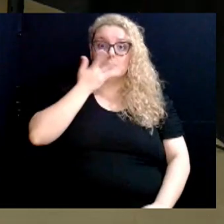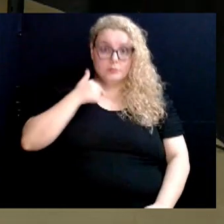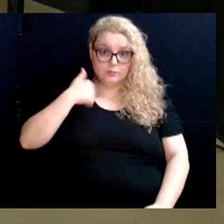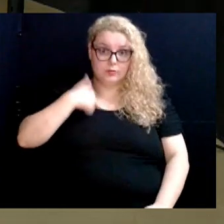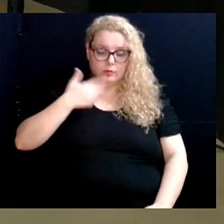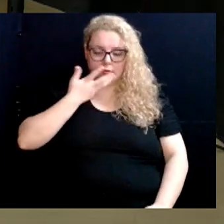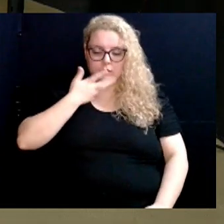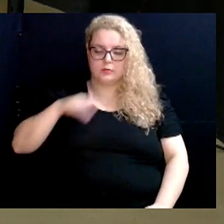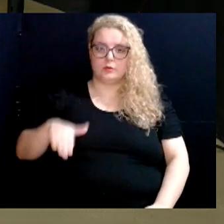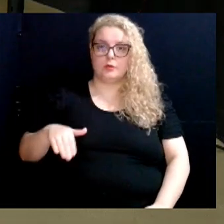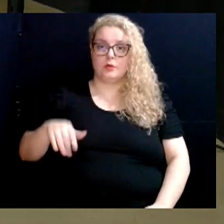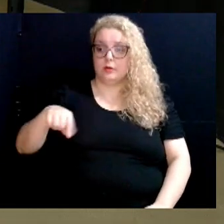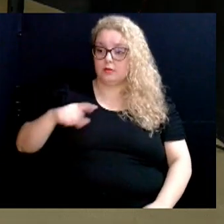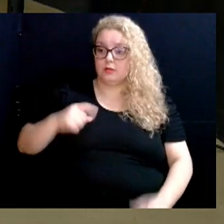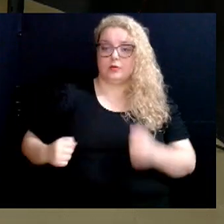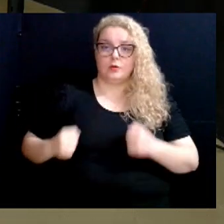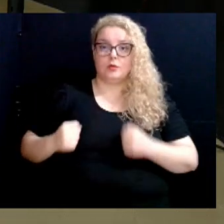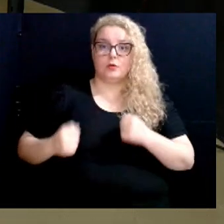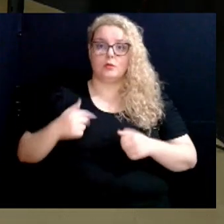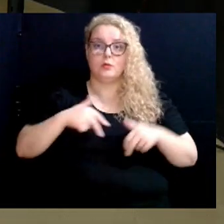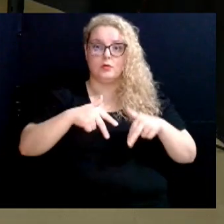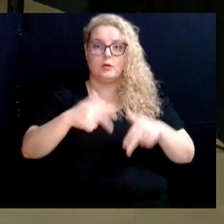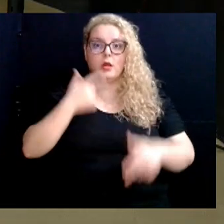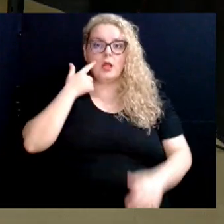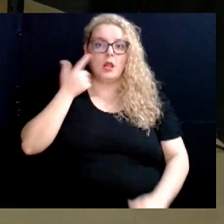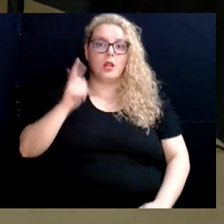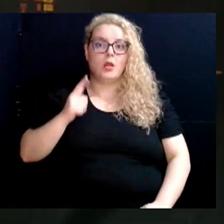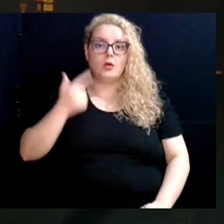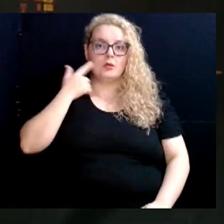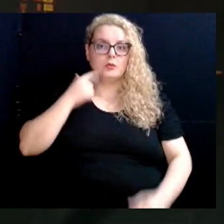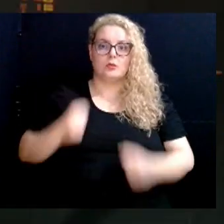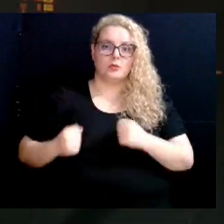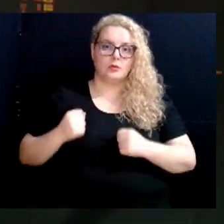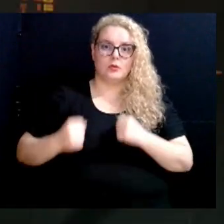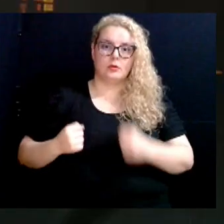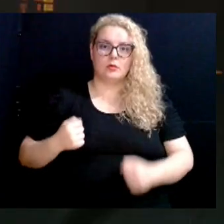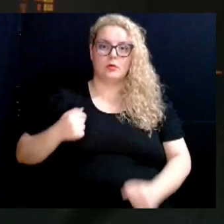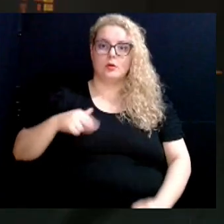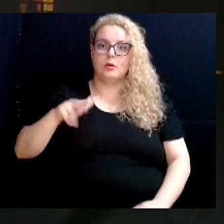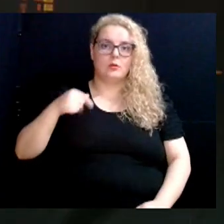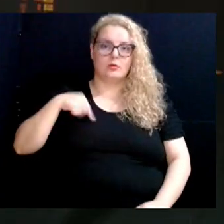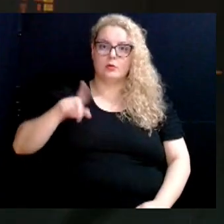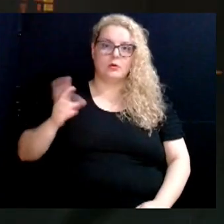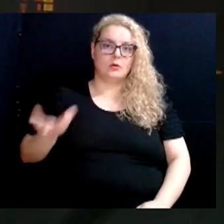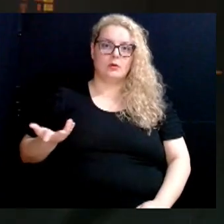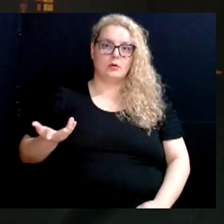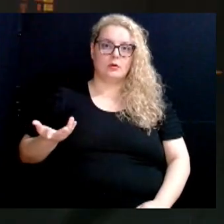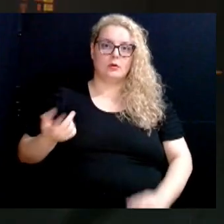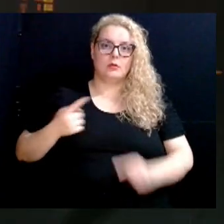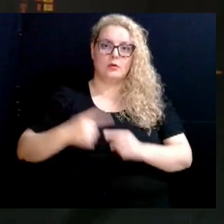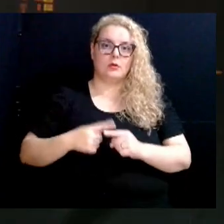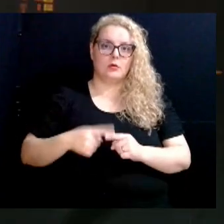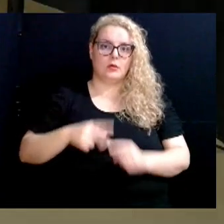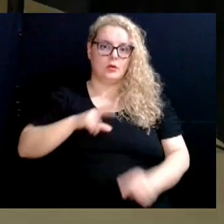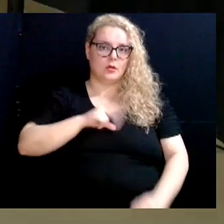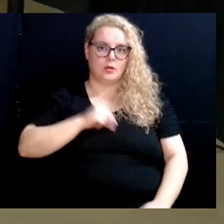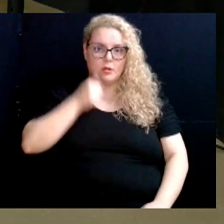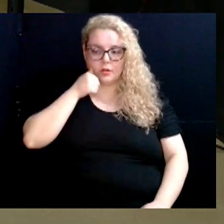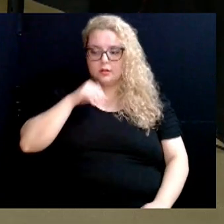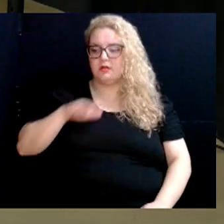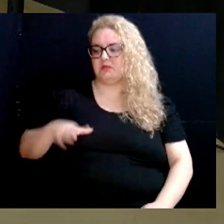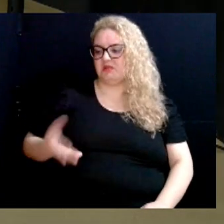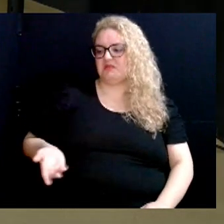pai falou, você vai correr comigo. É óbvio que eu não consegui correr. Aí eu falei, eu não vou nunca mais. Porque ele falava, nossa menina, você é mole,